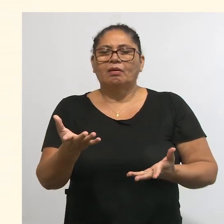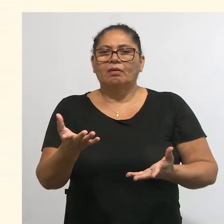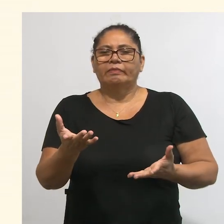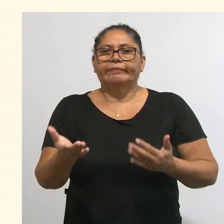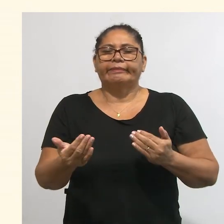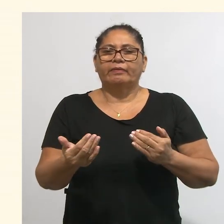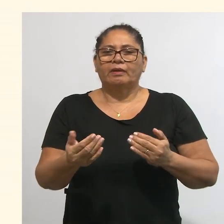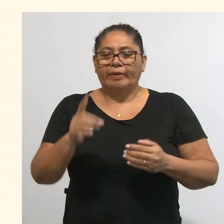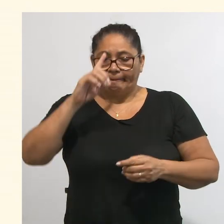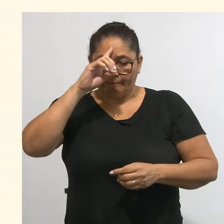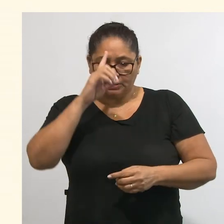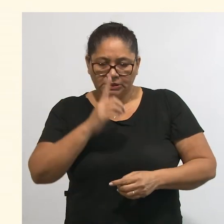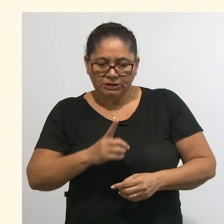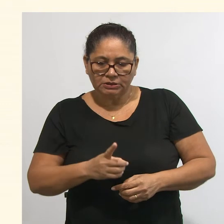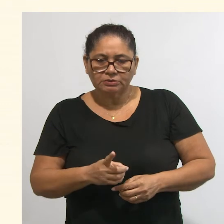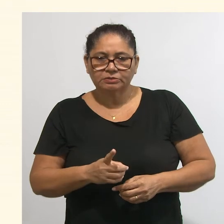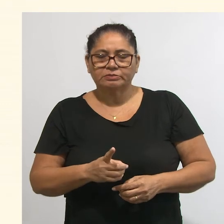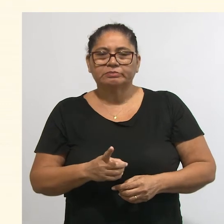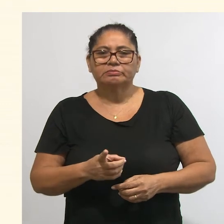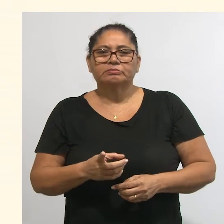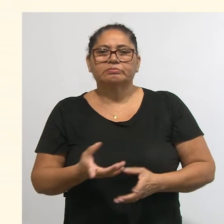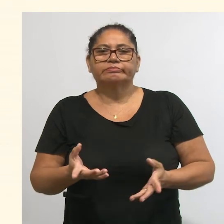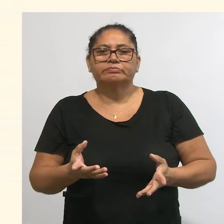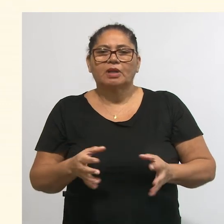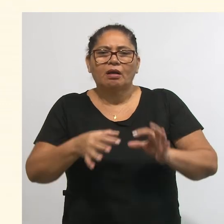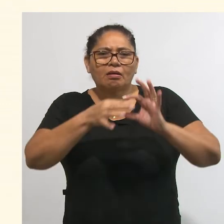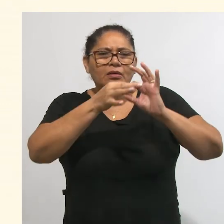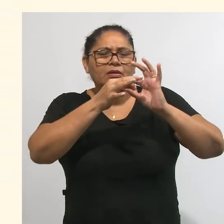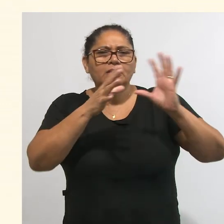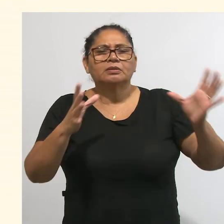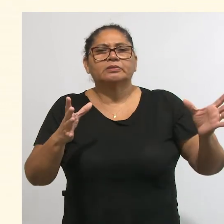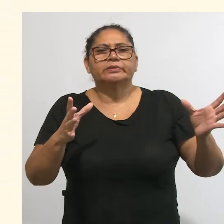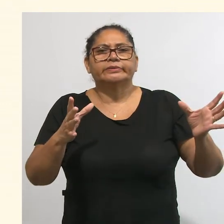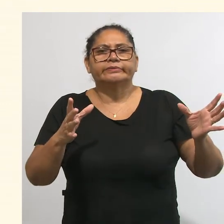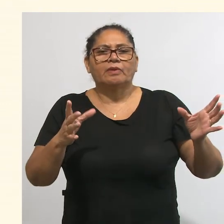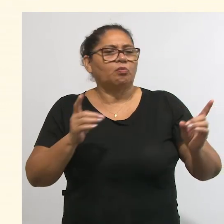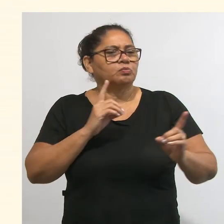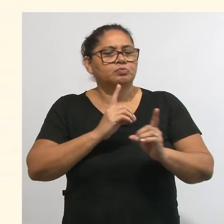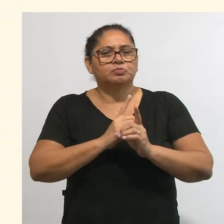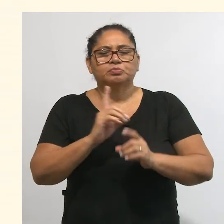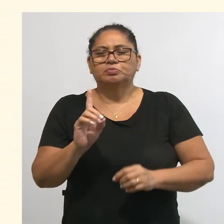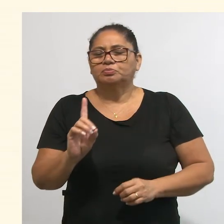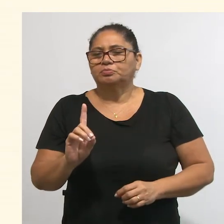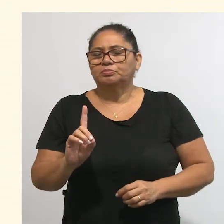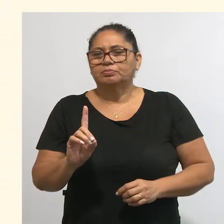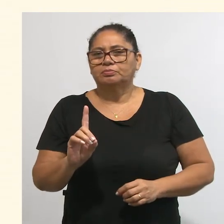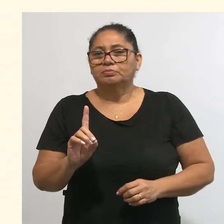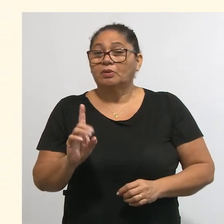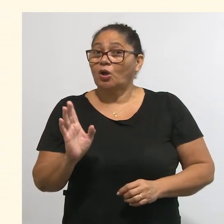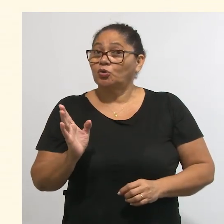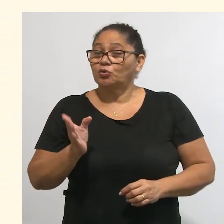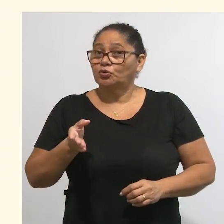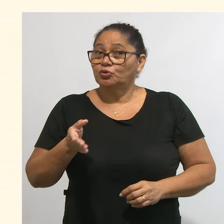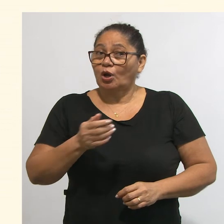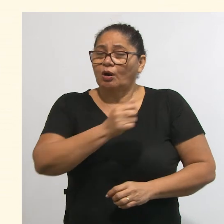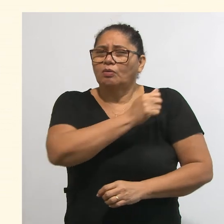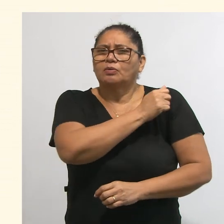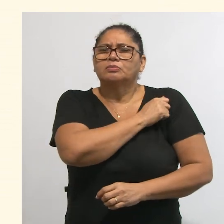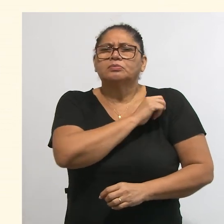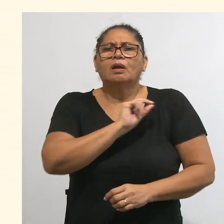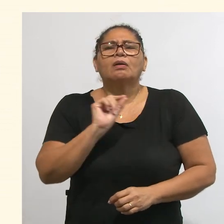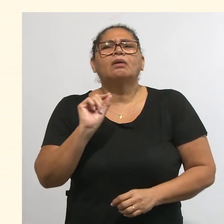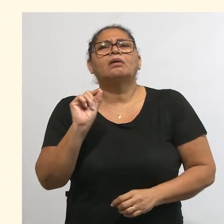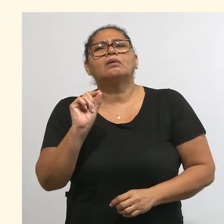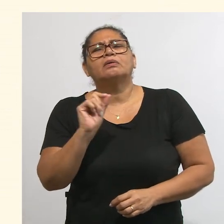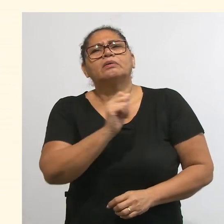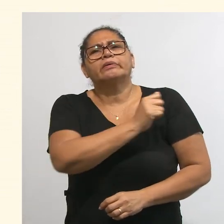ser-se funcionalmente autoridade, se necessita estar sendo com as liberdades e não contra elas. Já, o aluno,